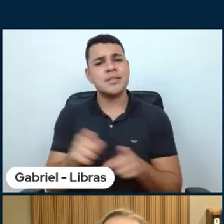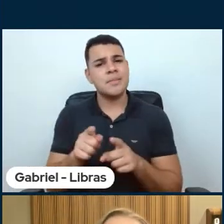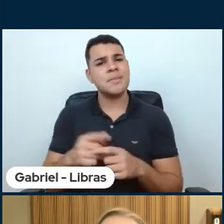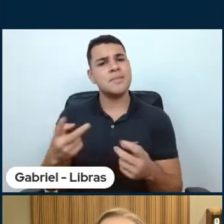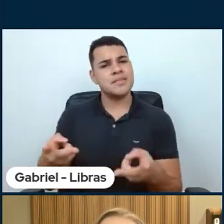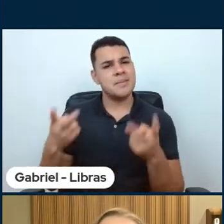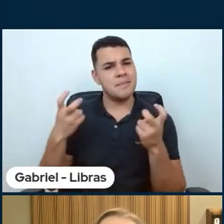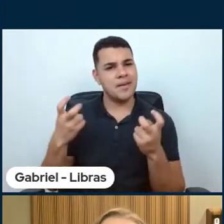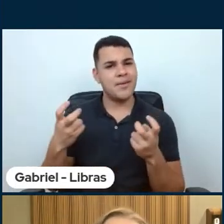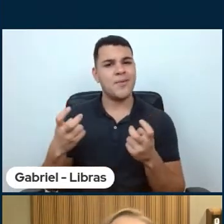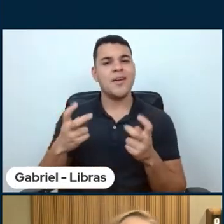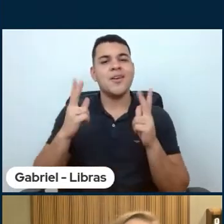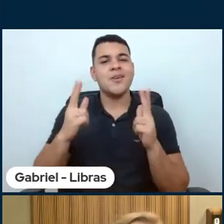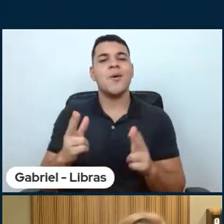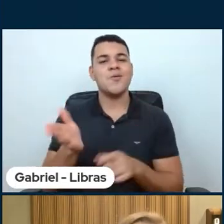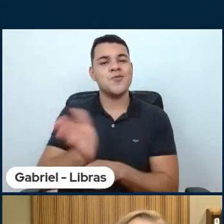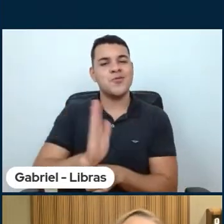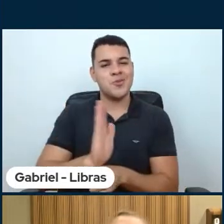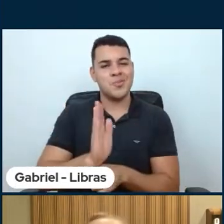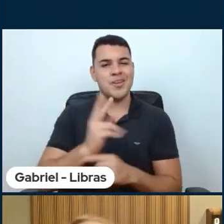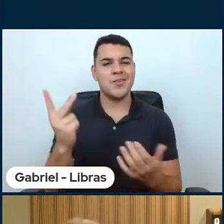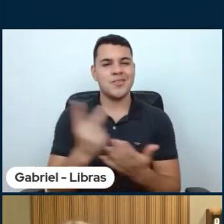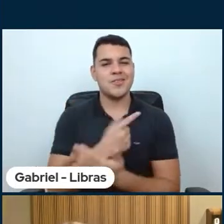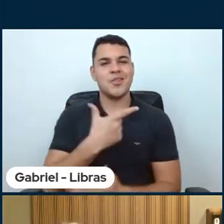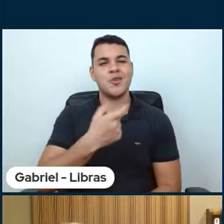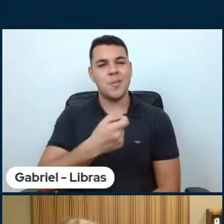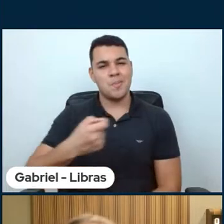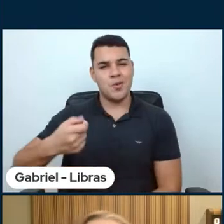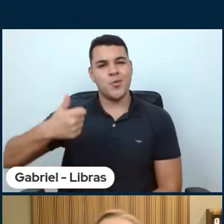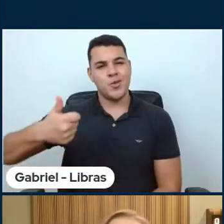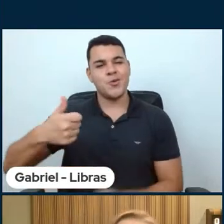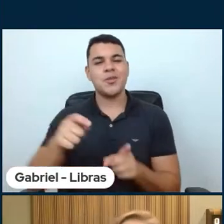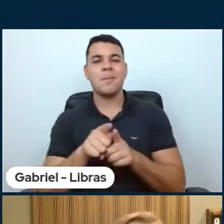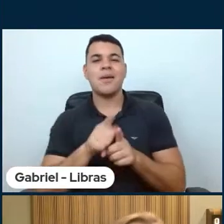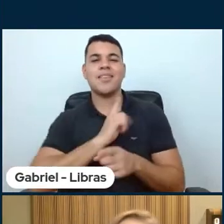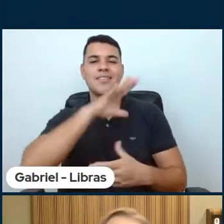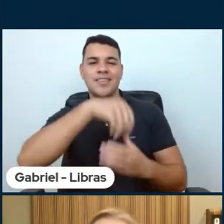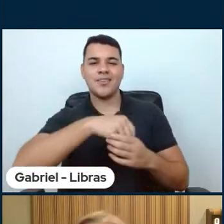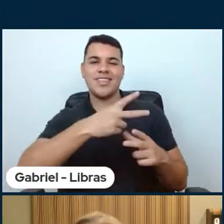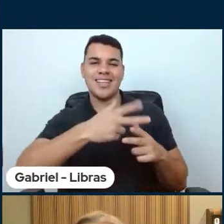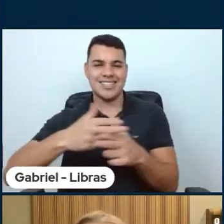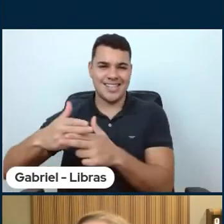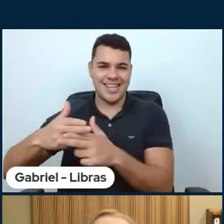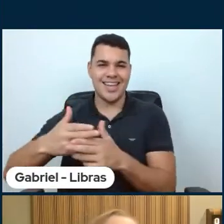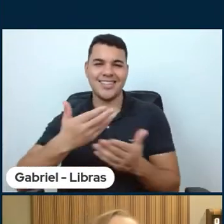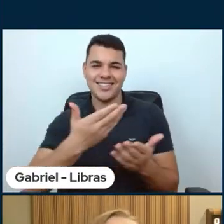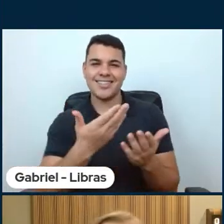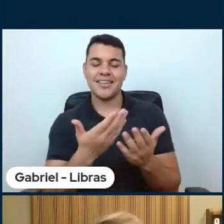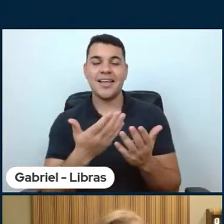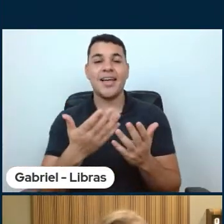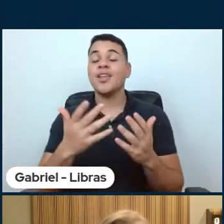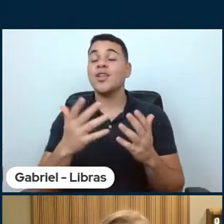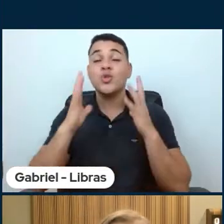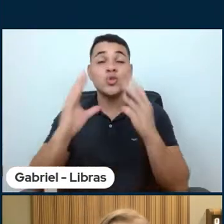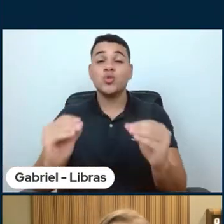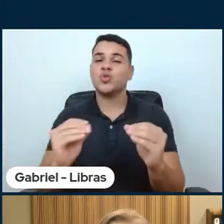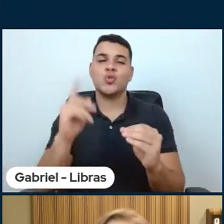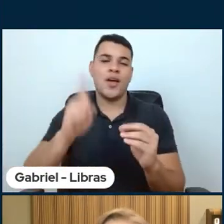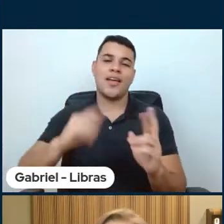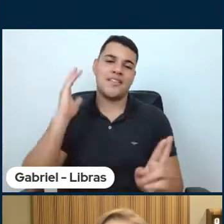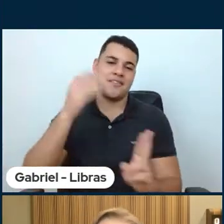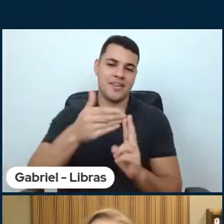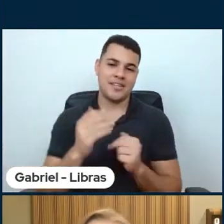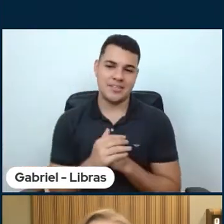referência de Daisy Bell do filme 2001 e que também apareceu em stranger things essas coisas nada é coincidência